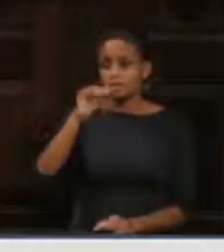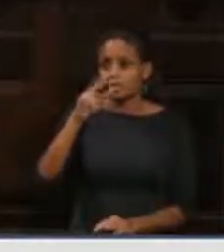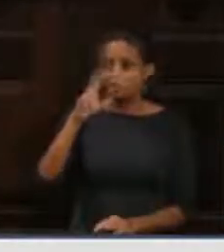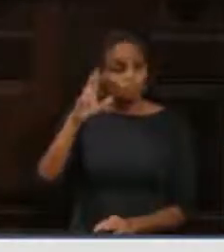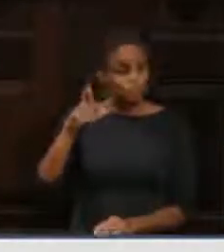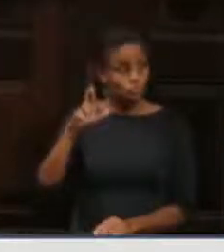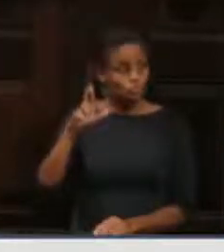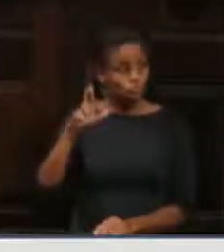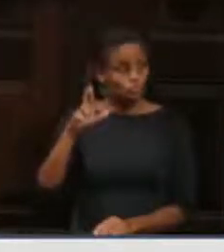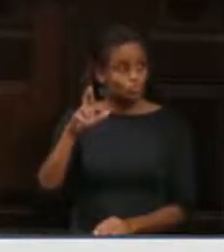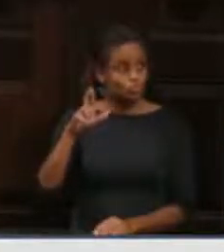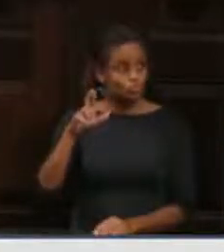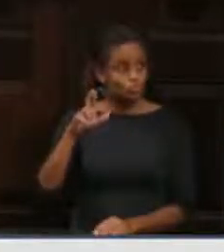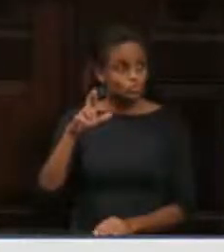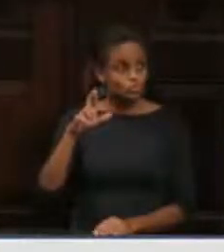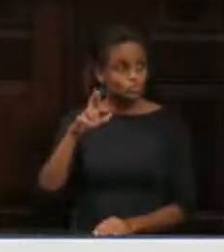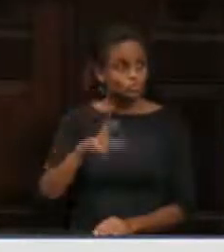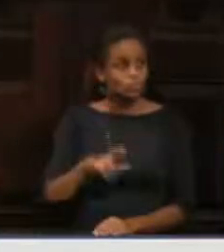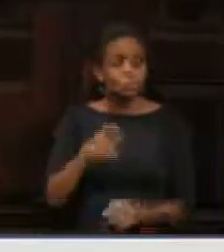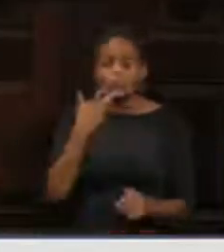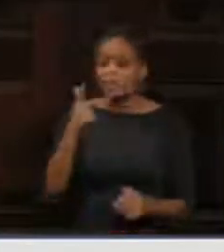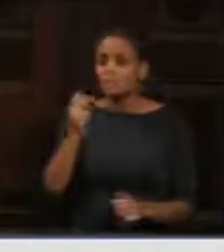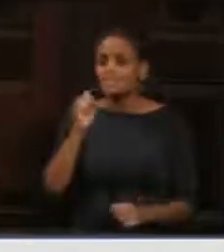entrar aqui no nosso país.